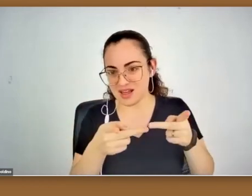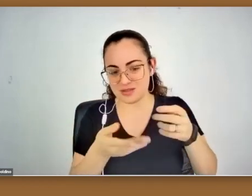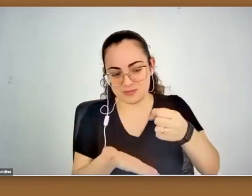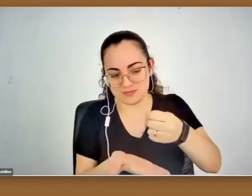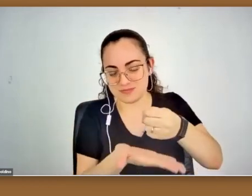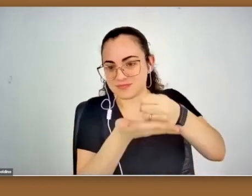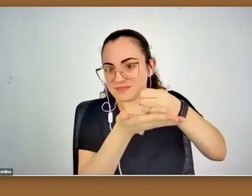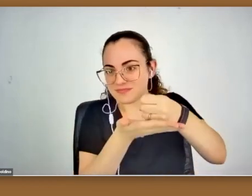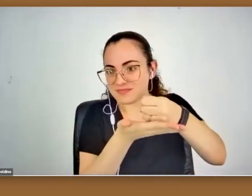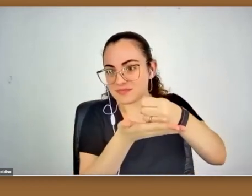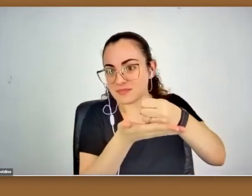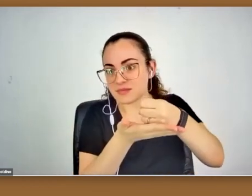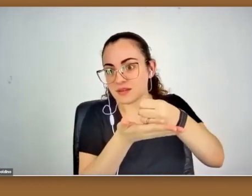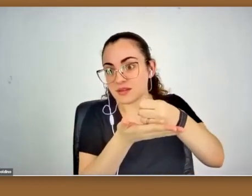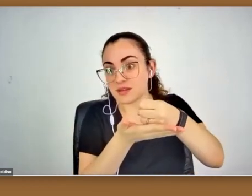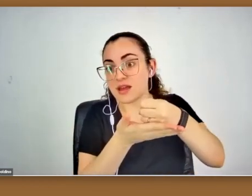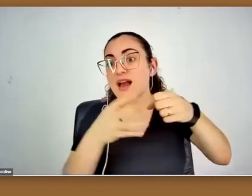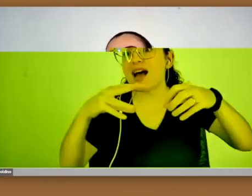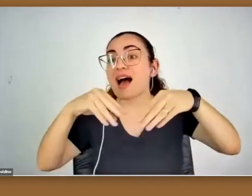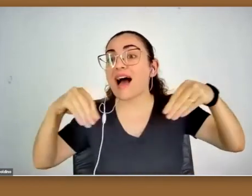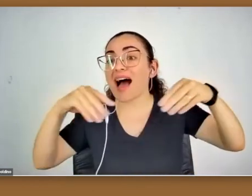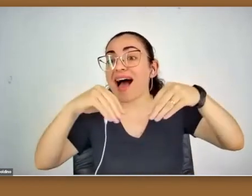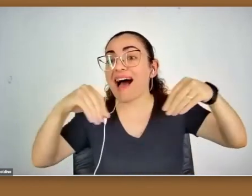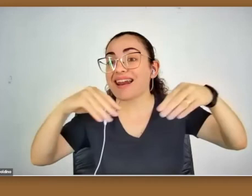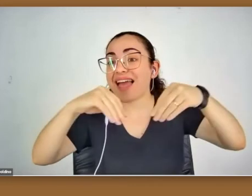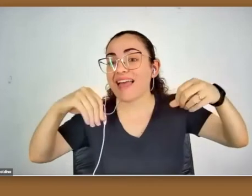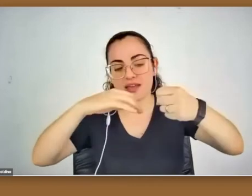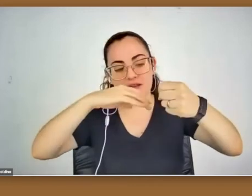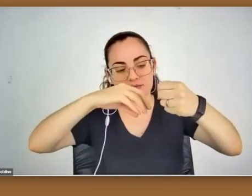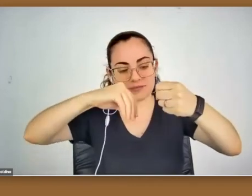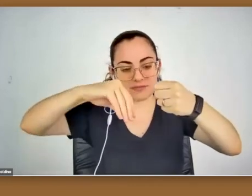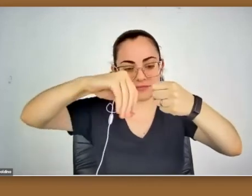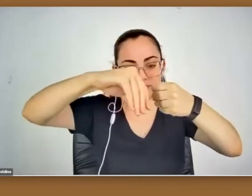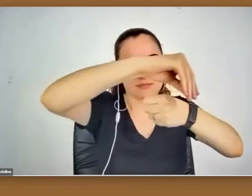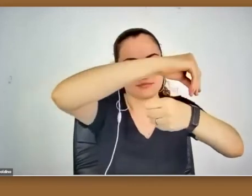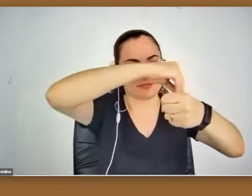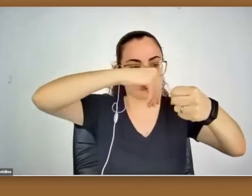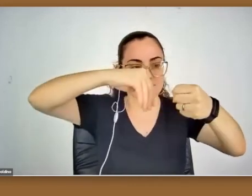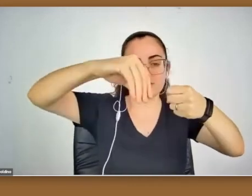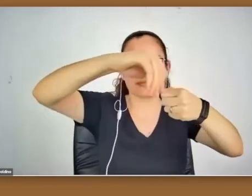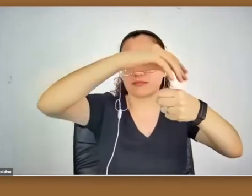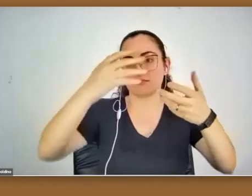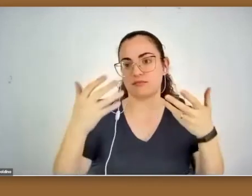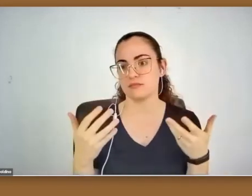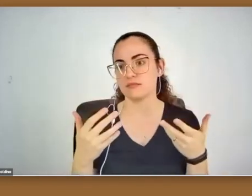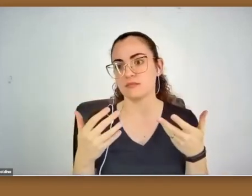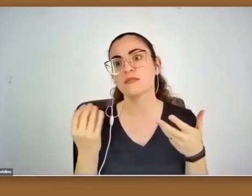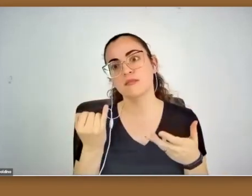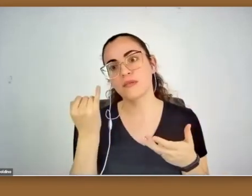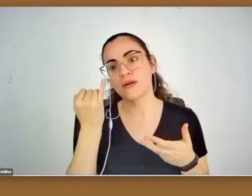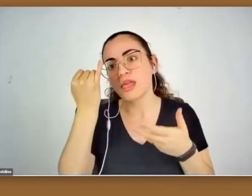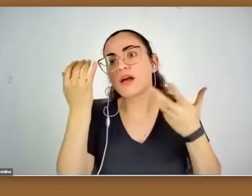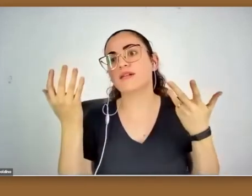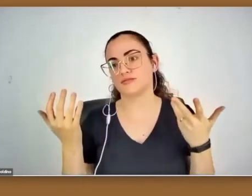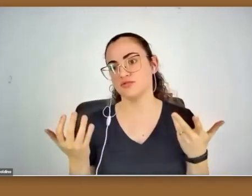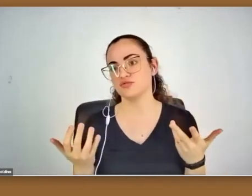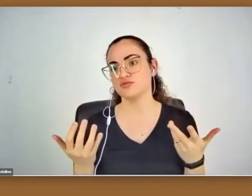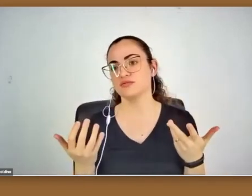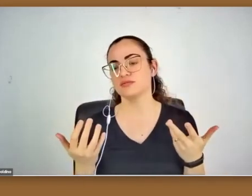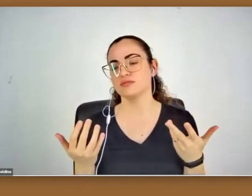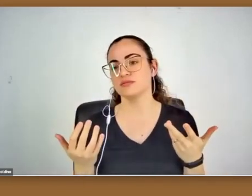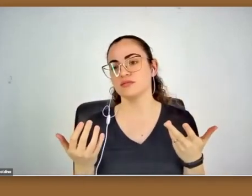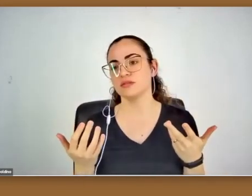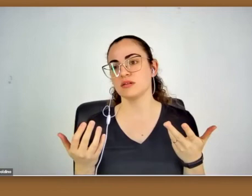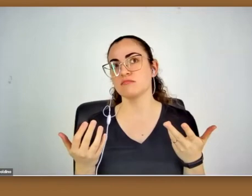criadouro ali do mosquito da dengue, né? Vamos se proteger. Mas e o nosso estilo de vida ele é influenciado por isso, a gente